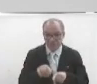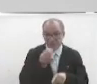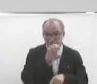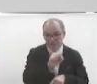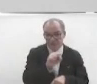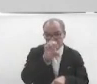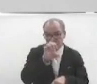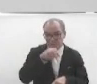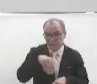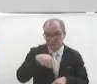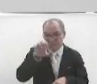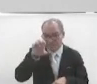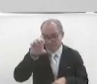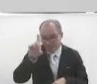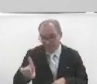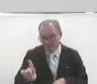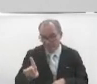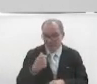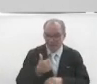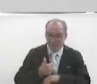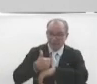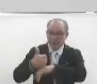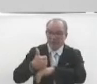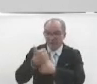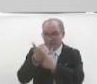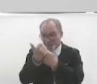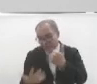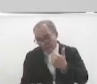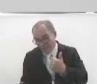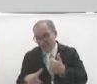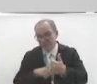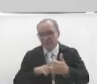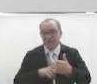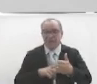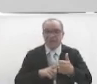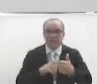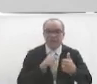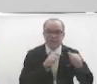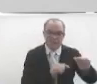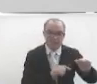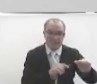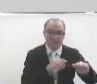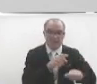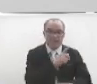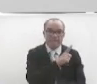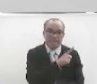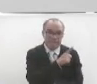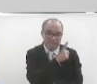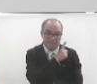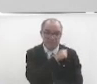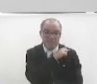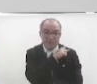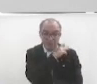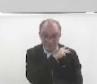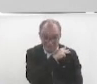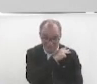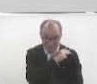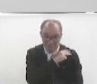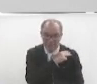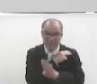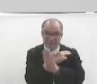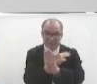Semed para os cargos de assistente desenvolvimento Educacional Classe A nível médio classe B